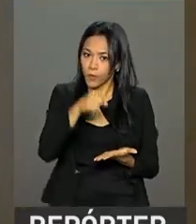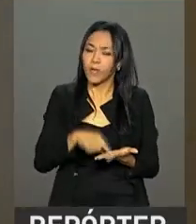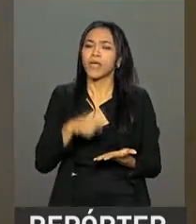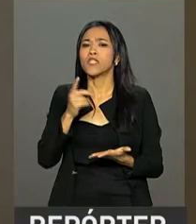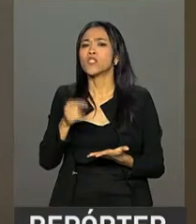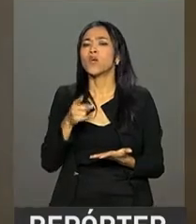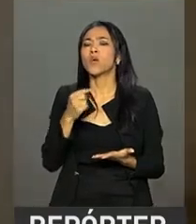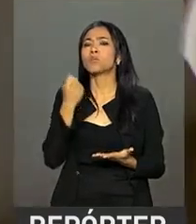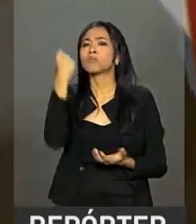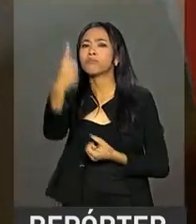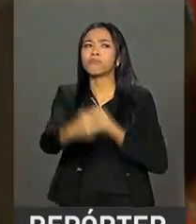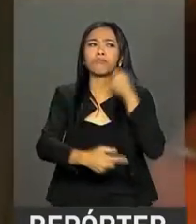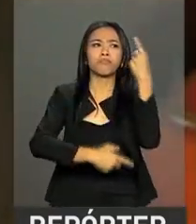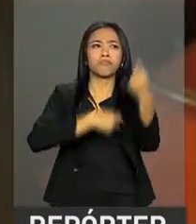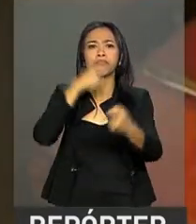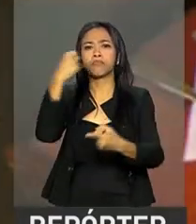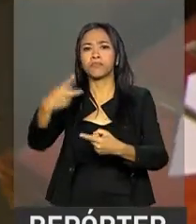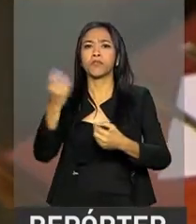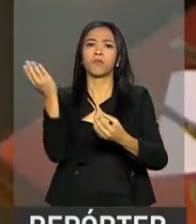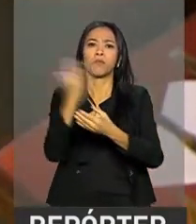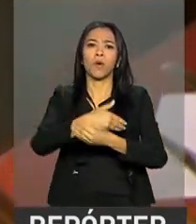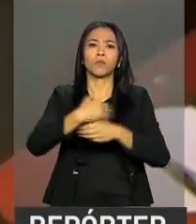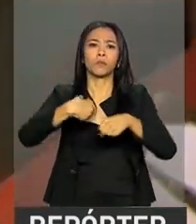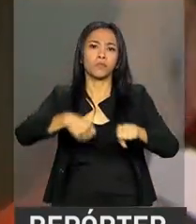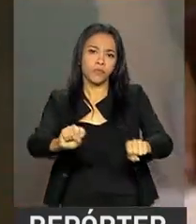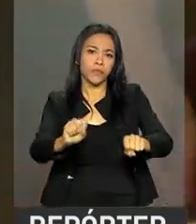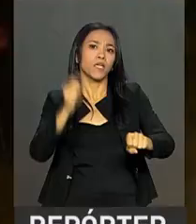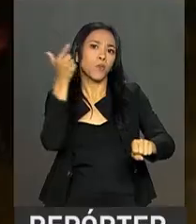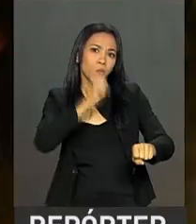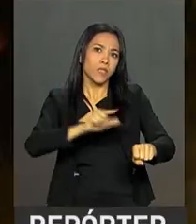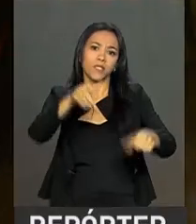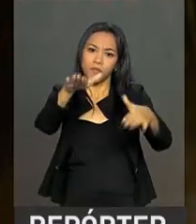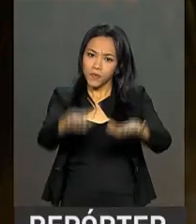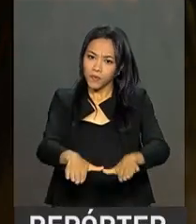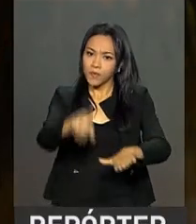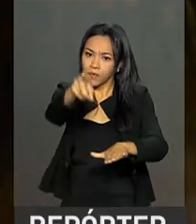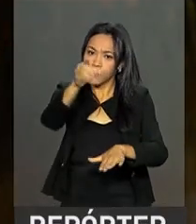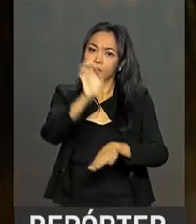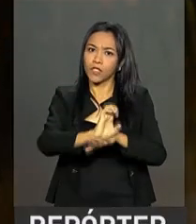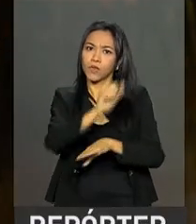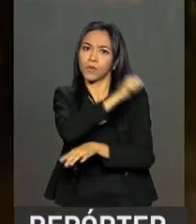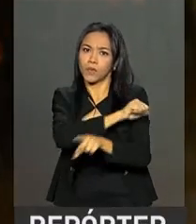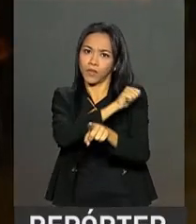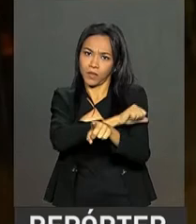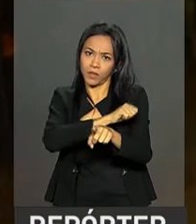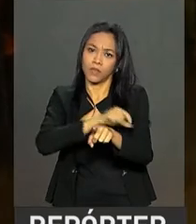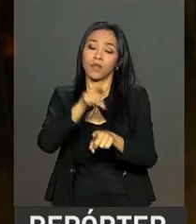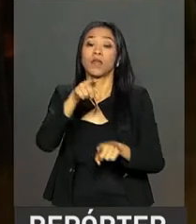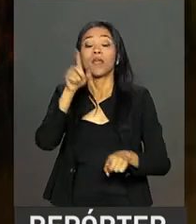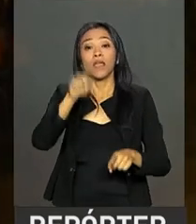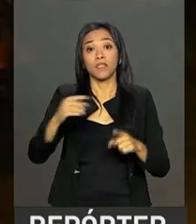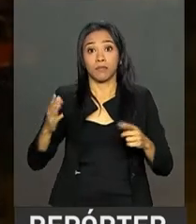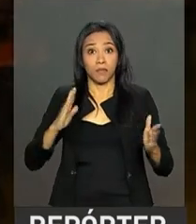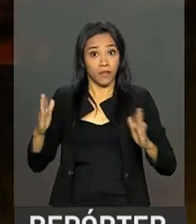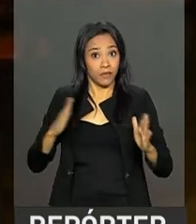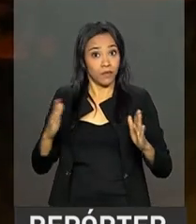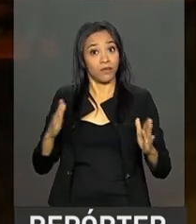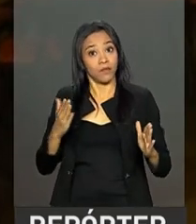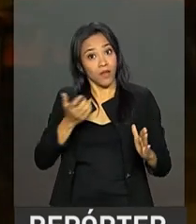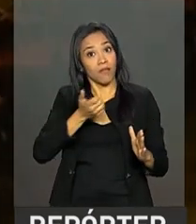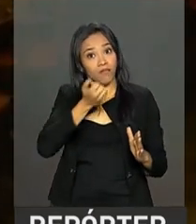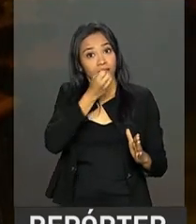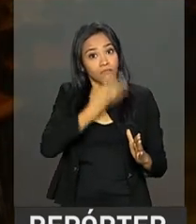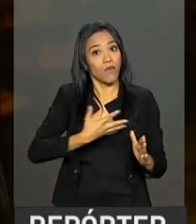bico como motoboy foi a oportunidade para atender em um restaurante no rio de janeiro para o jovem o período está mais favorável